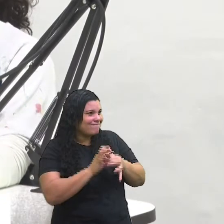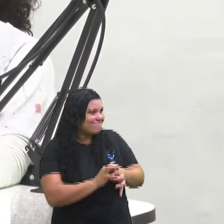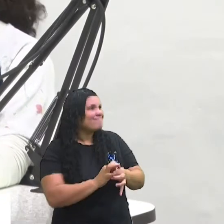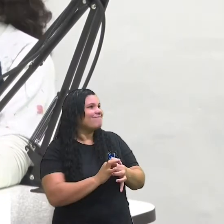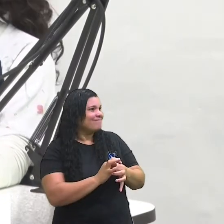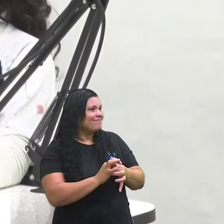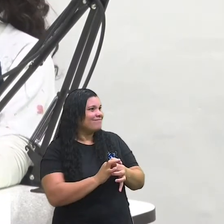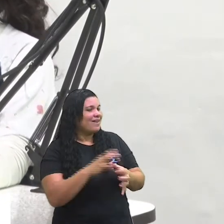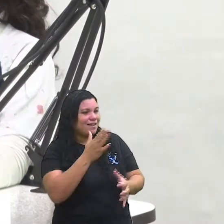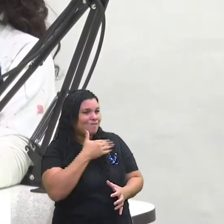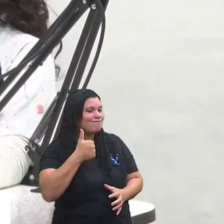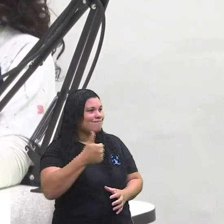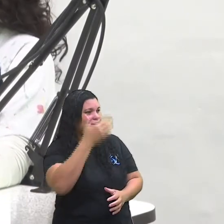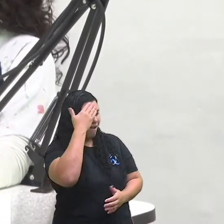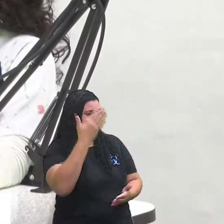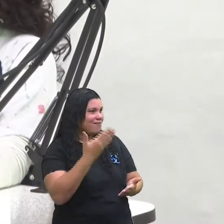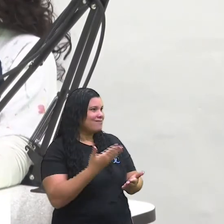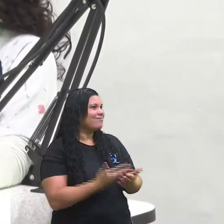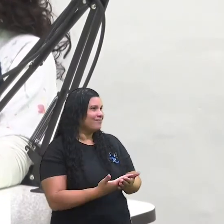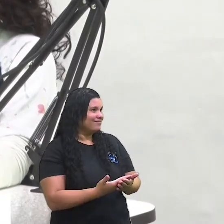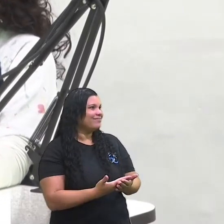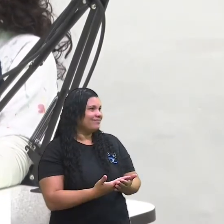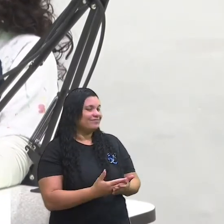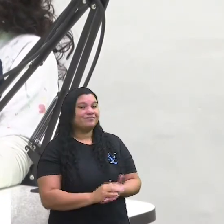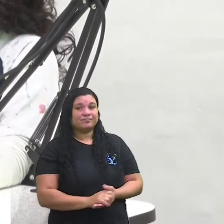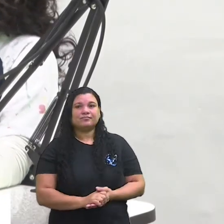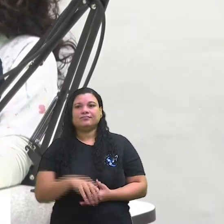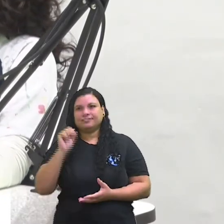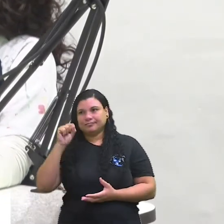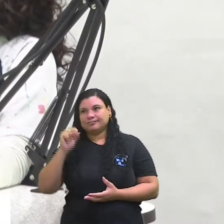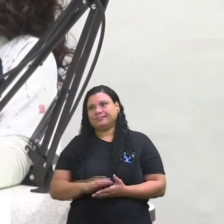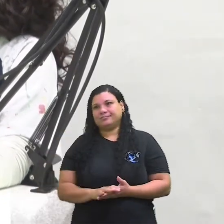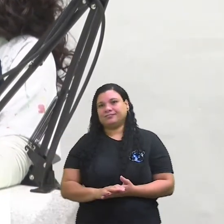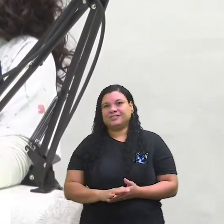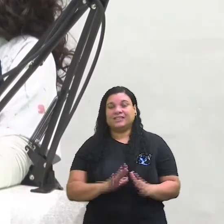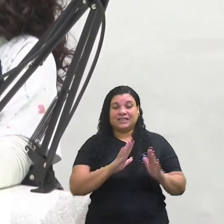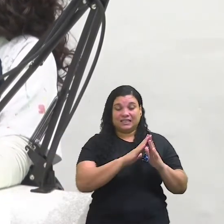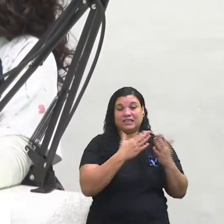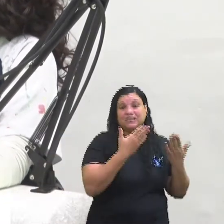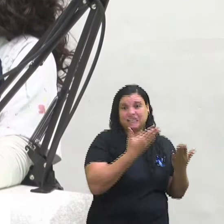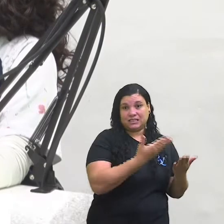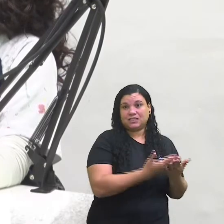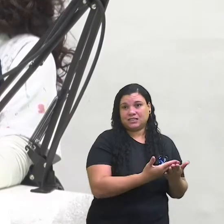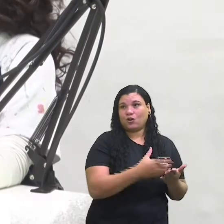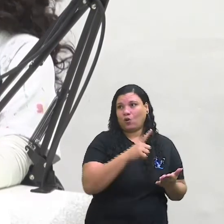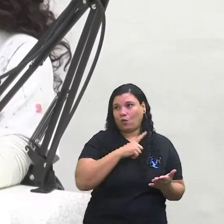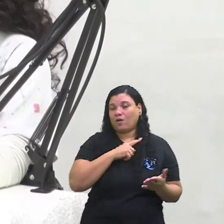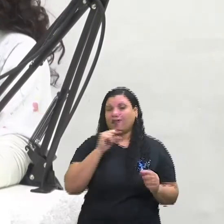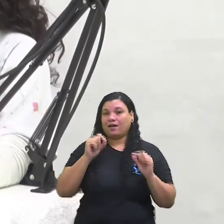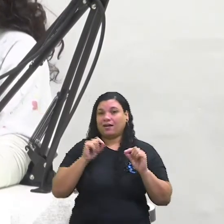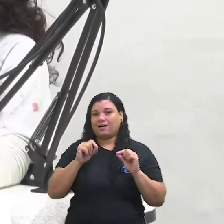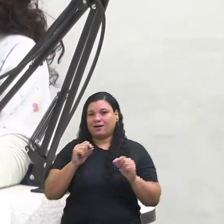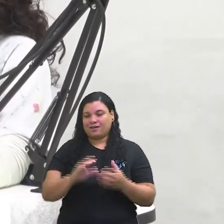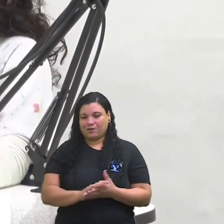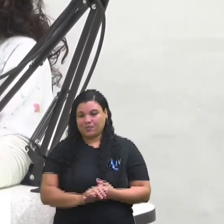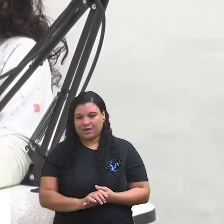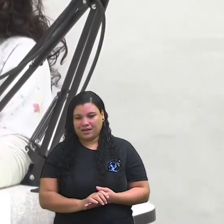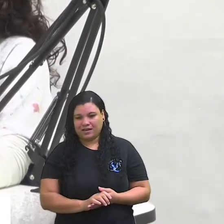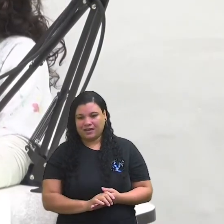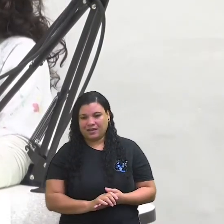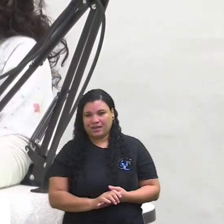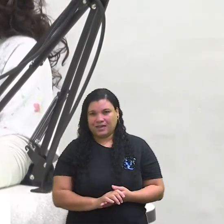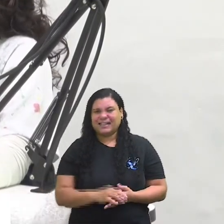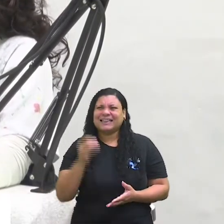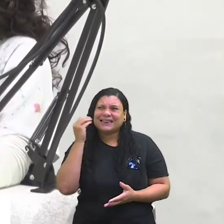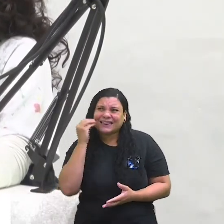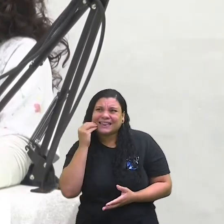nossas escolas tendem a fazer muito isso, tá, pastor Éder? Que é aquele negócio de trazer a